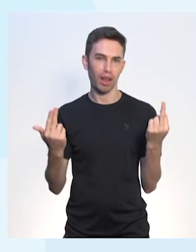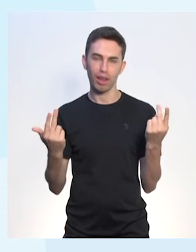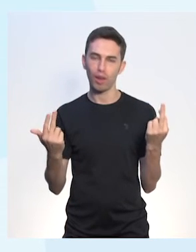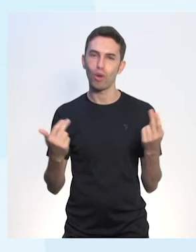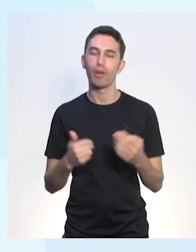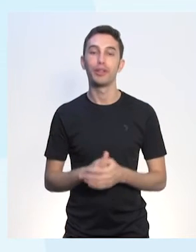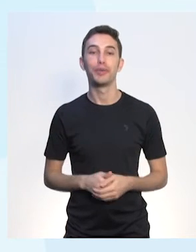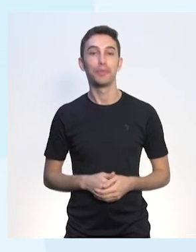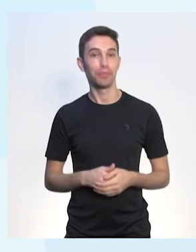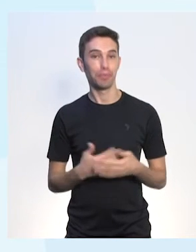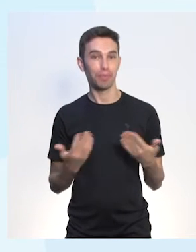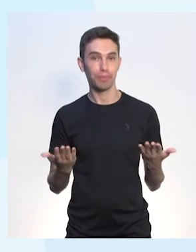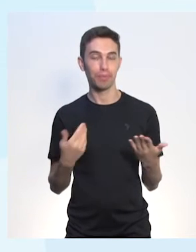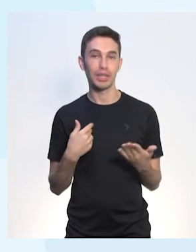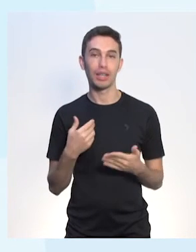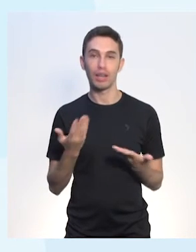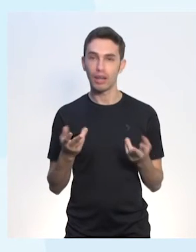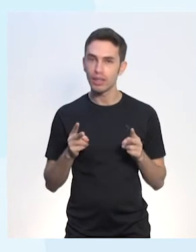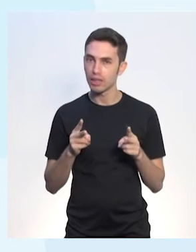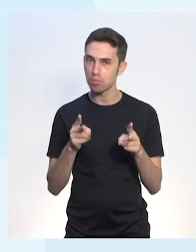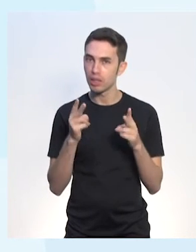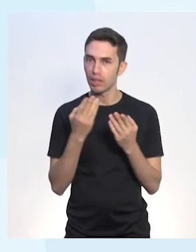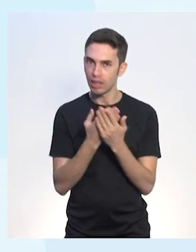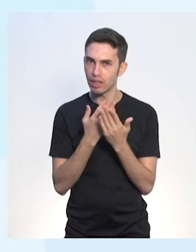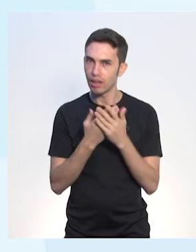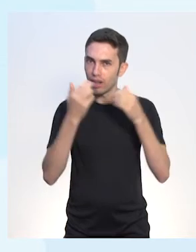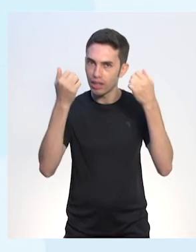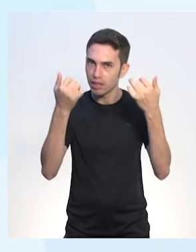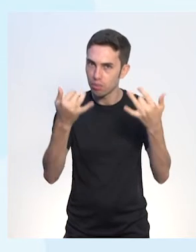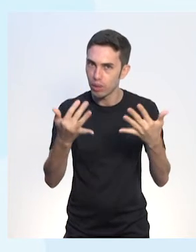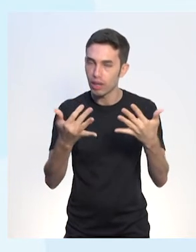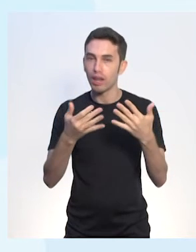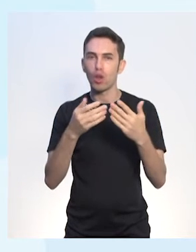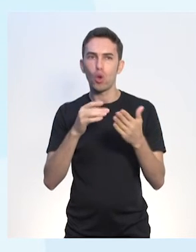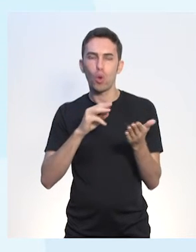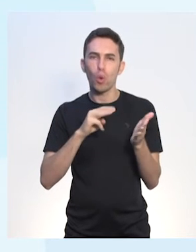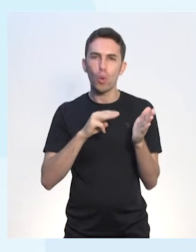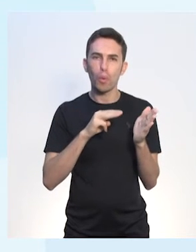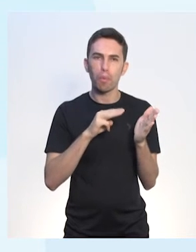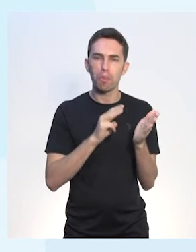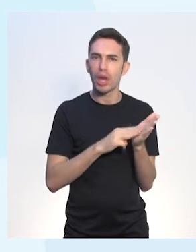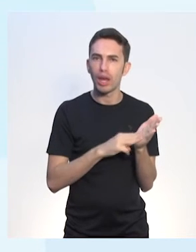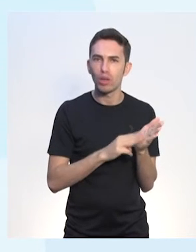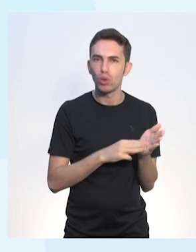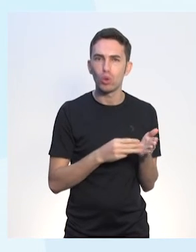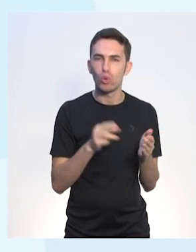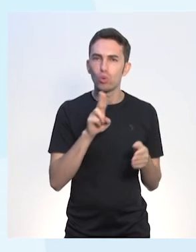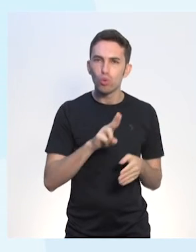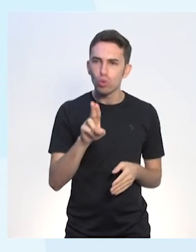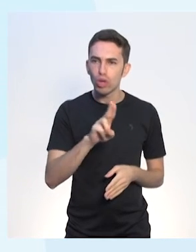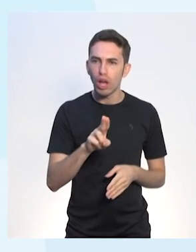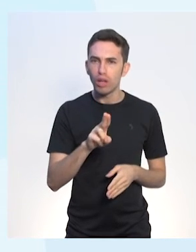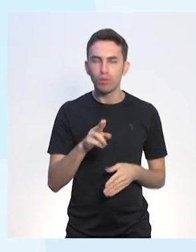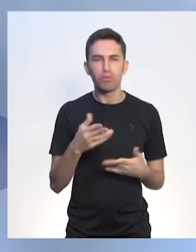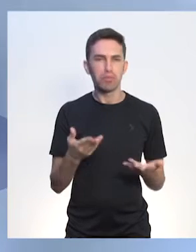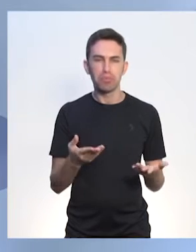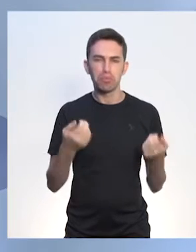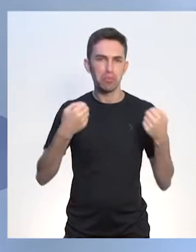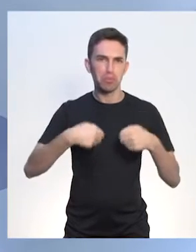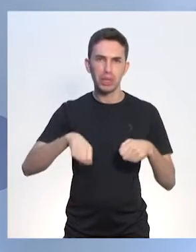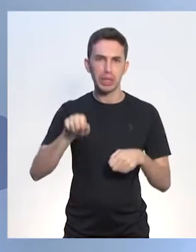mesmas. Então, é aquilo que a gente tem falado nas aulas. O método utilizado não precisa